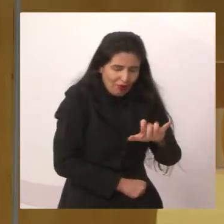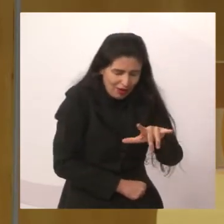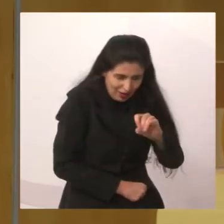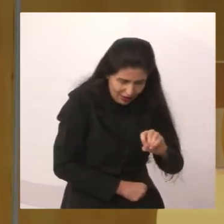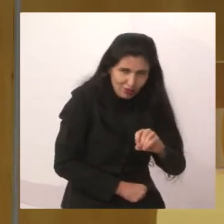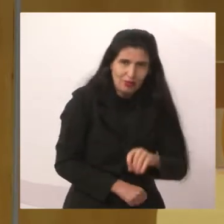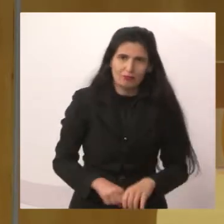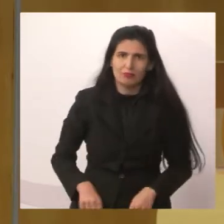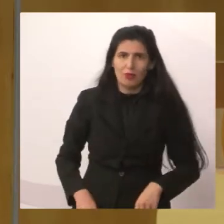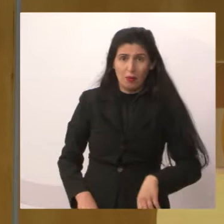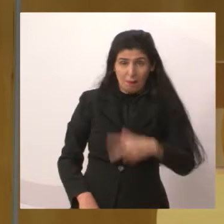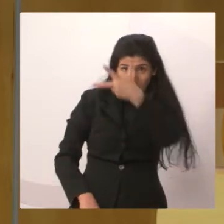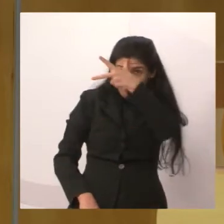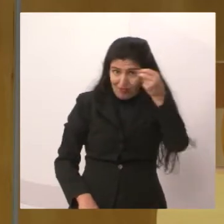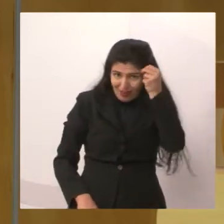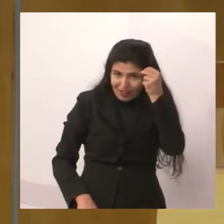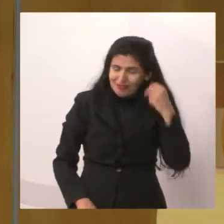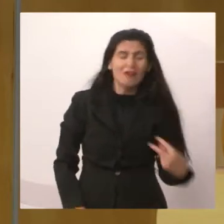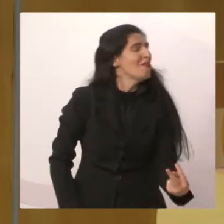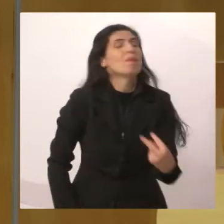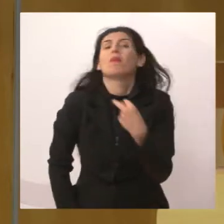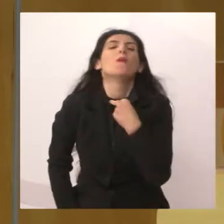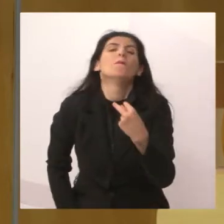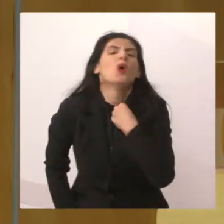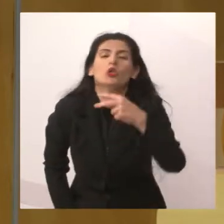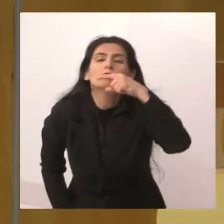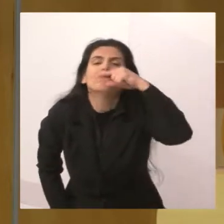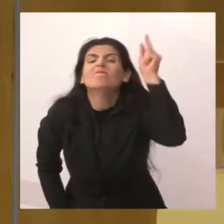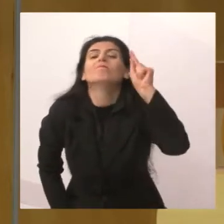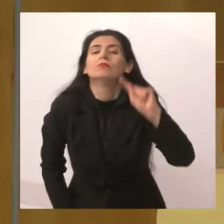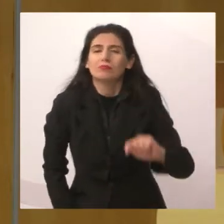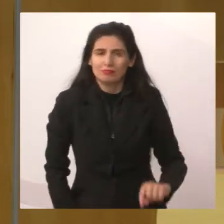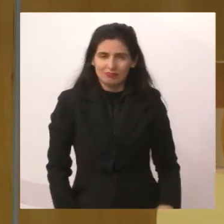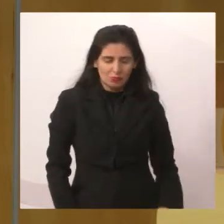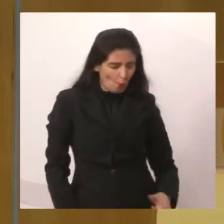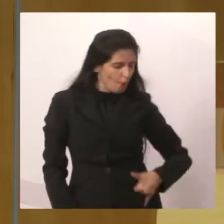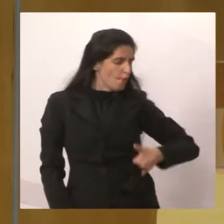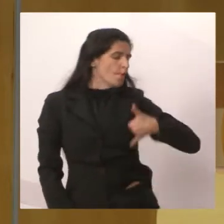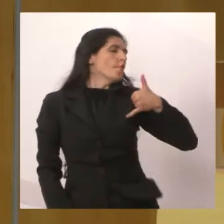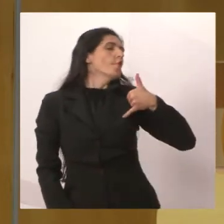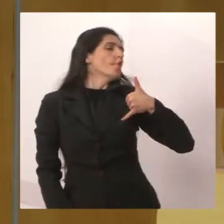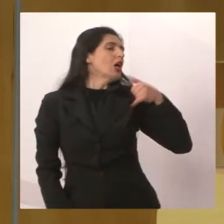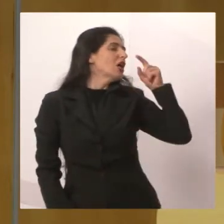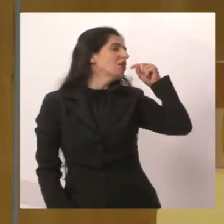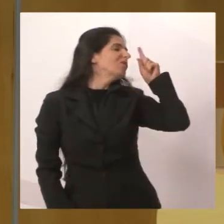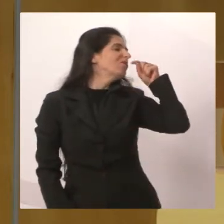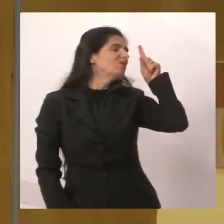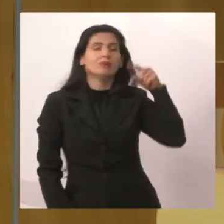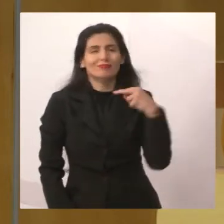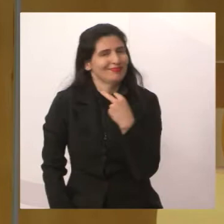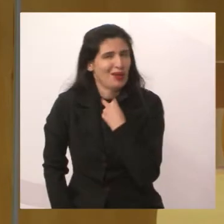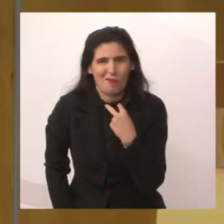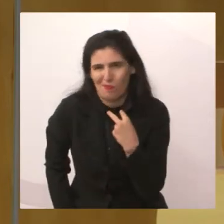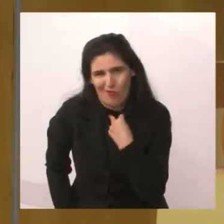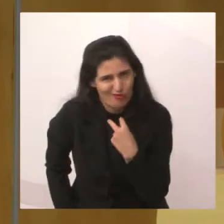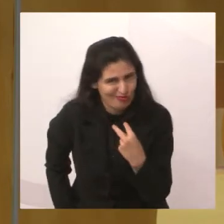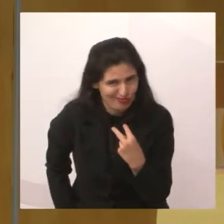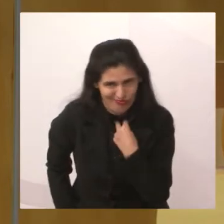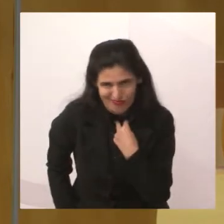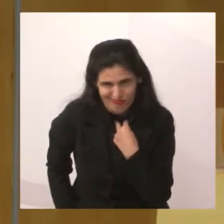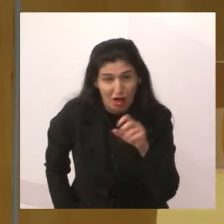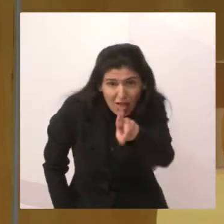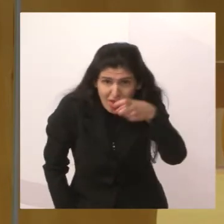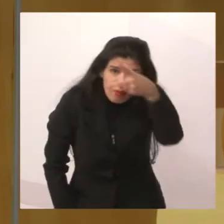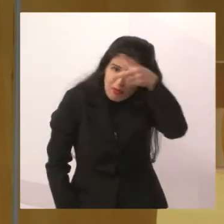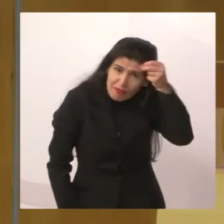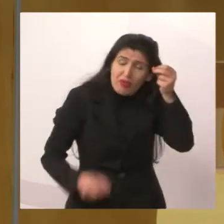ser snob, um prefeito não pode ter nariz levantado, um prefeito não pode passar pela rua e não reconhecer a